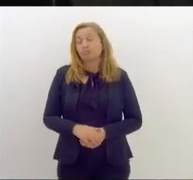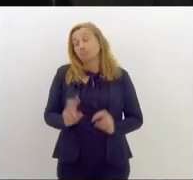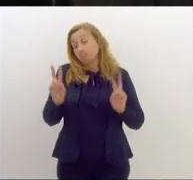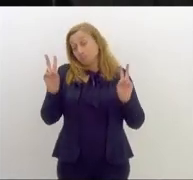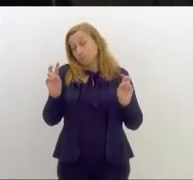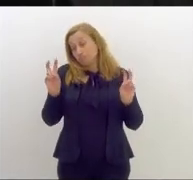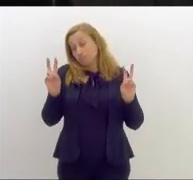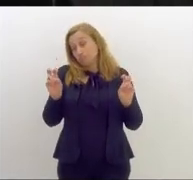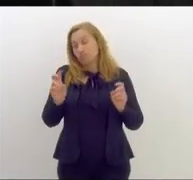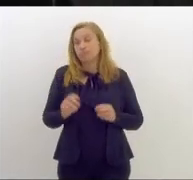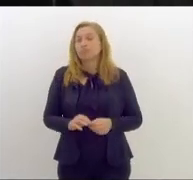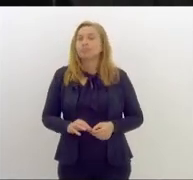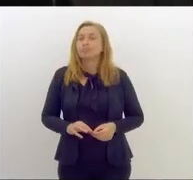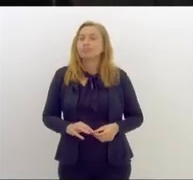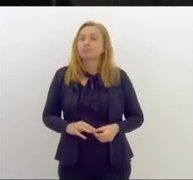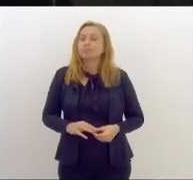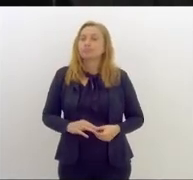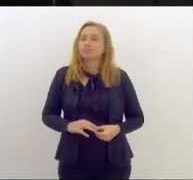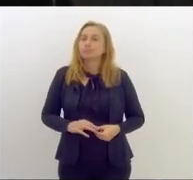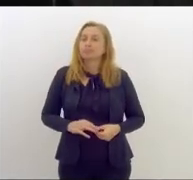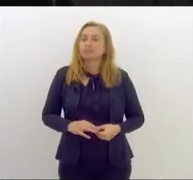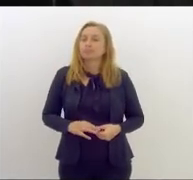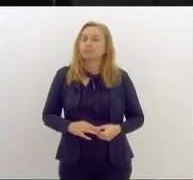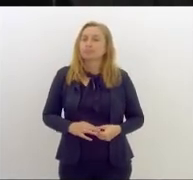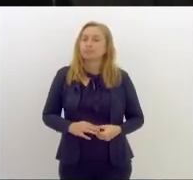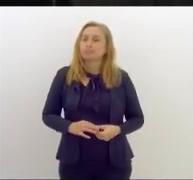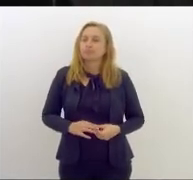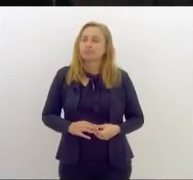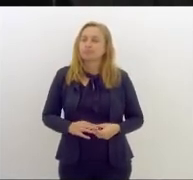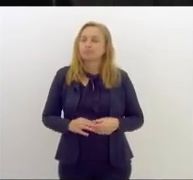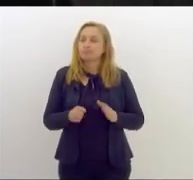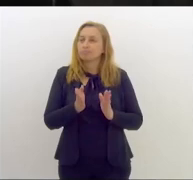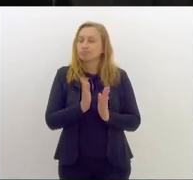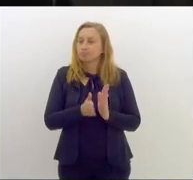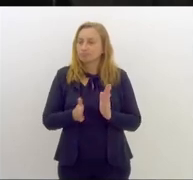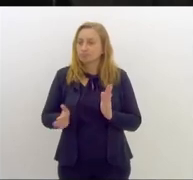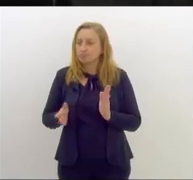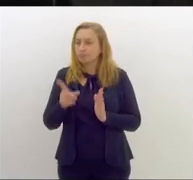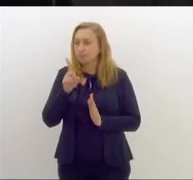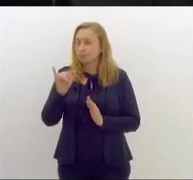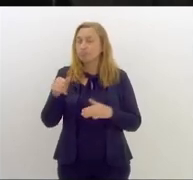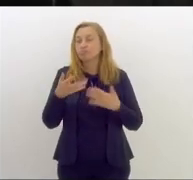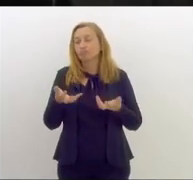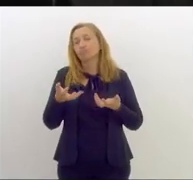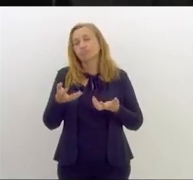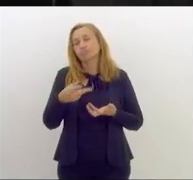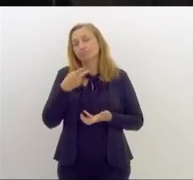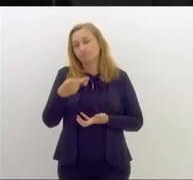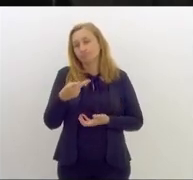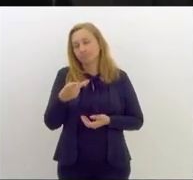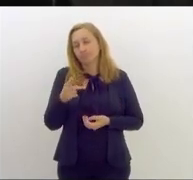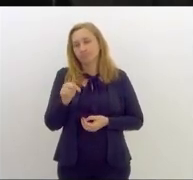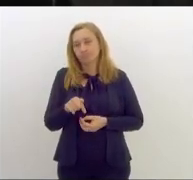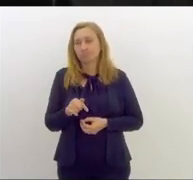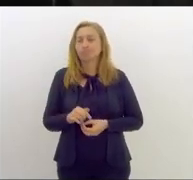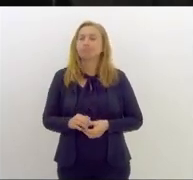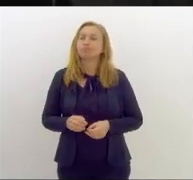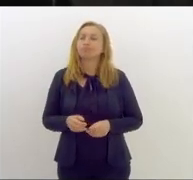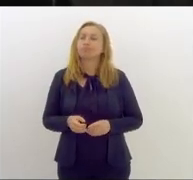é um tema que passou entrar na ordem do dia então queria trazer isso